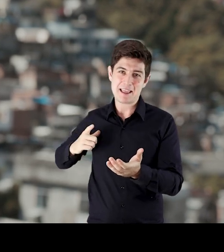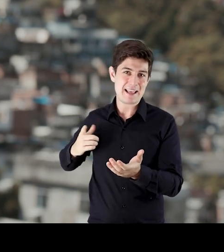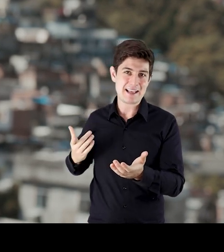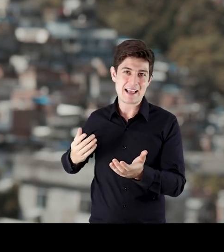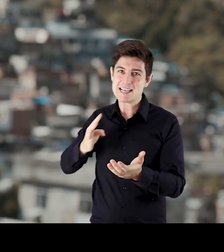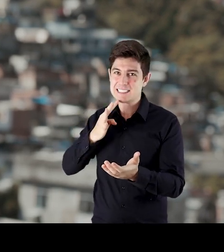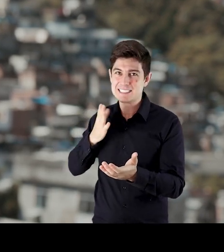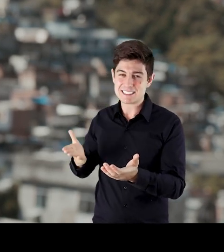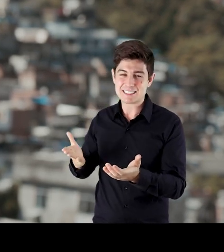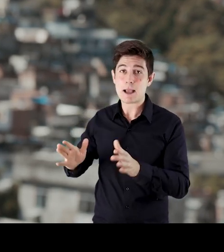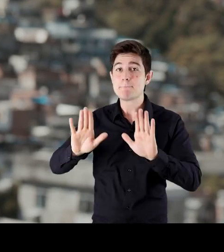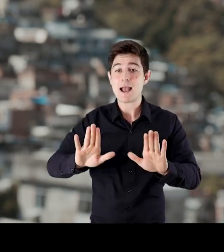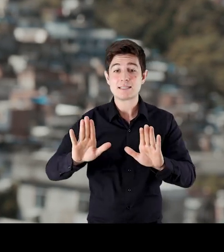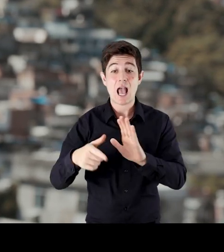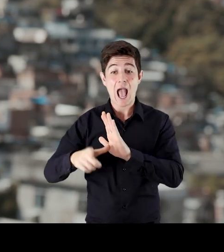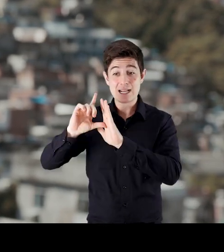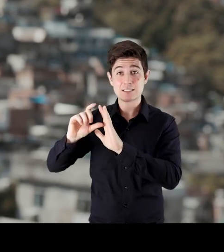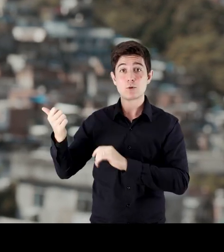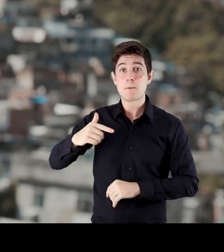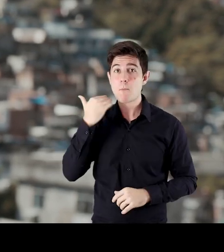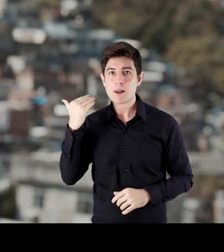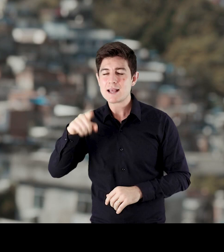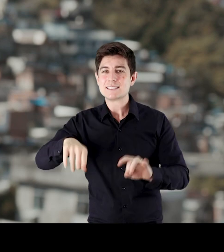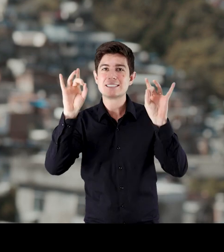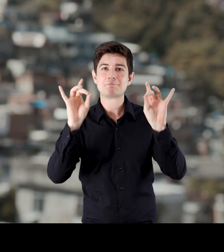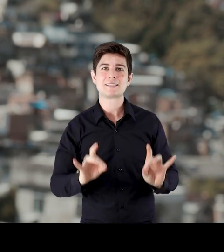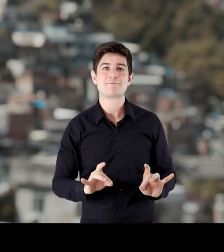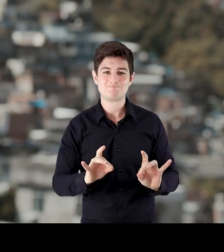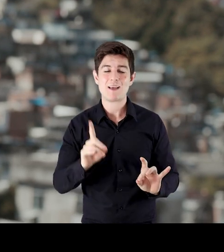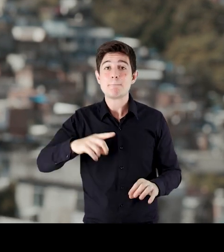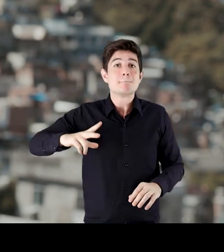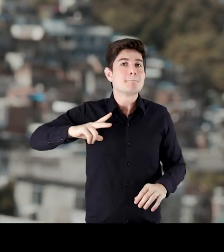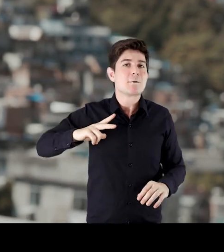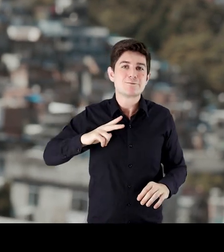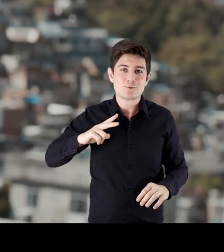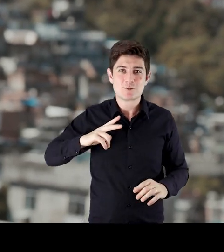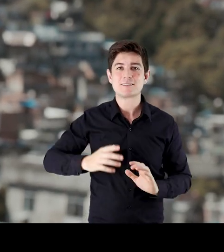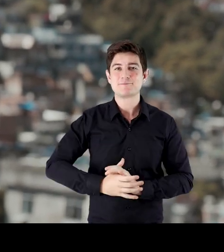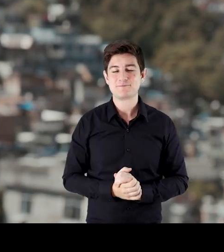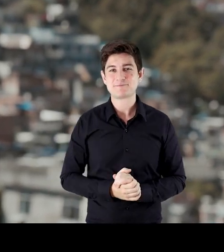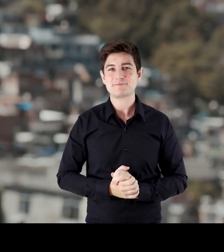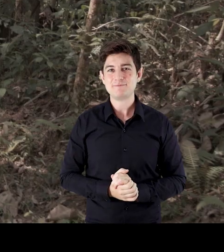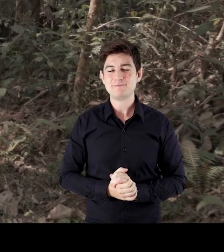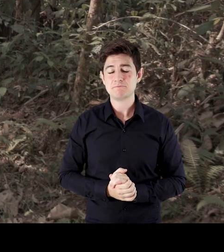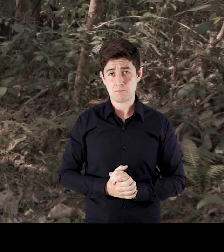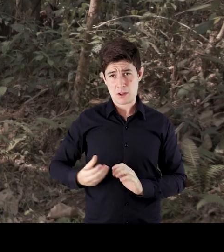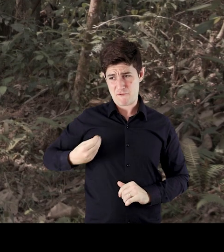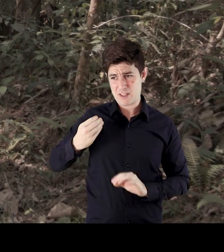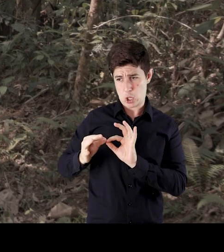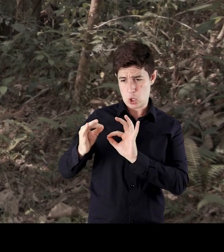ele vai existir, mas que o que acontece antes do episódio é muito singular, é muito